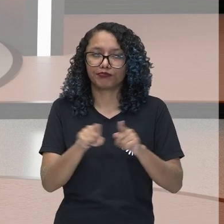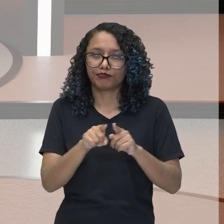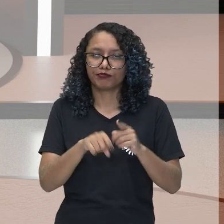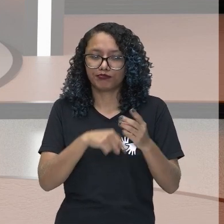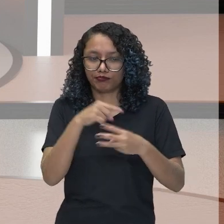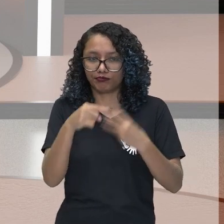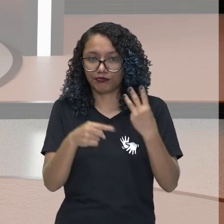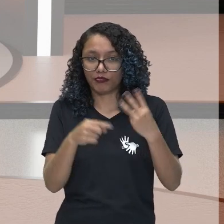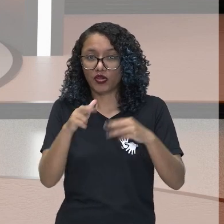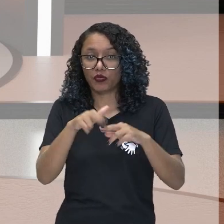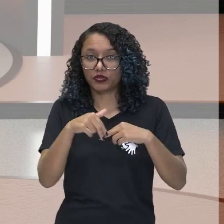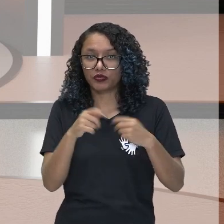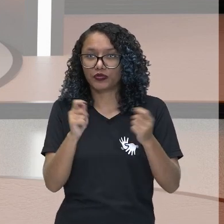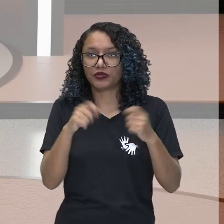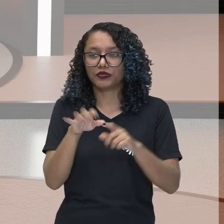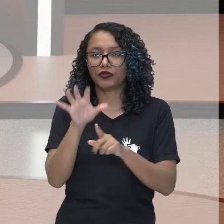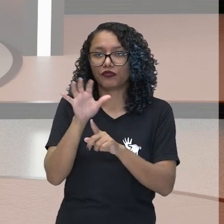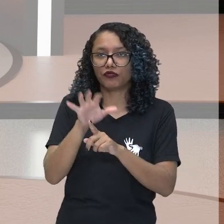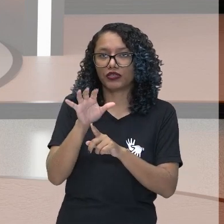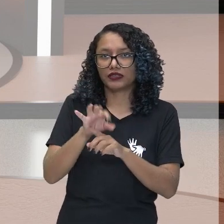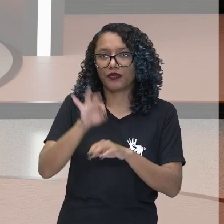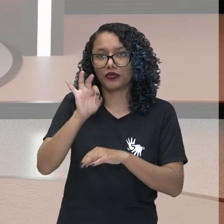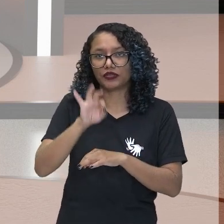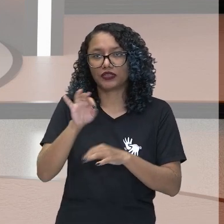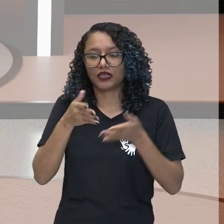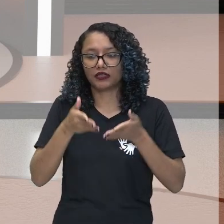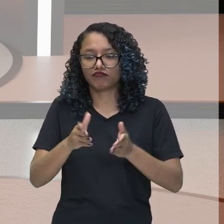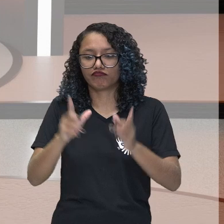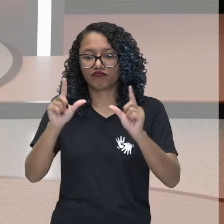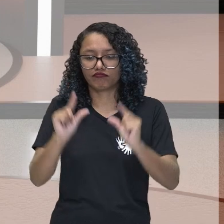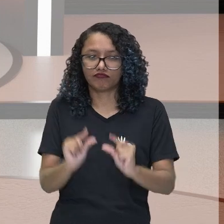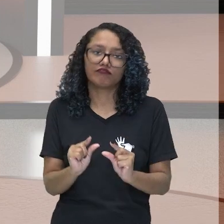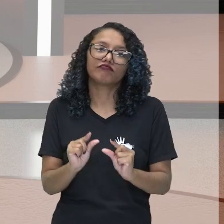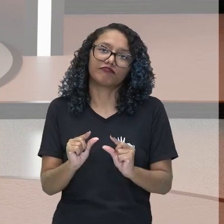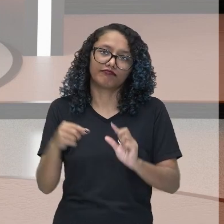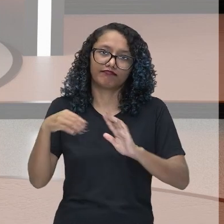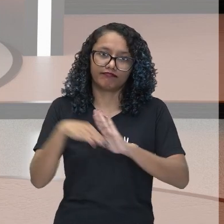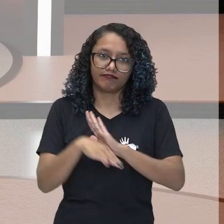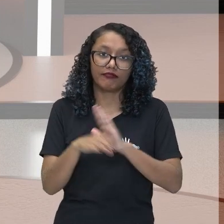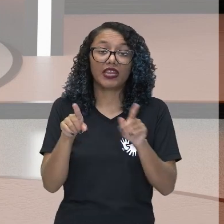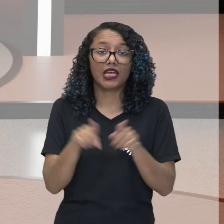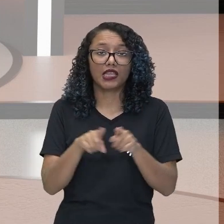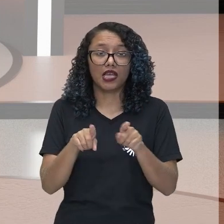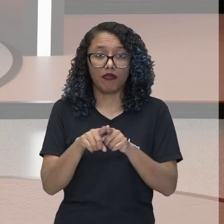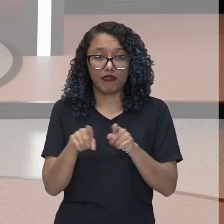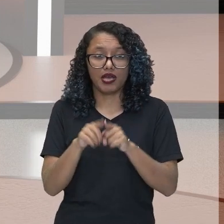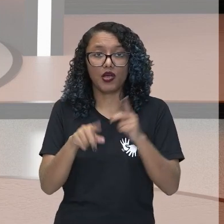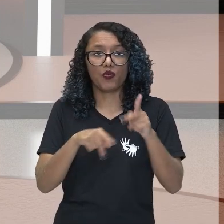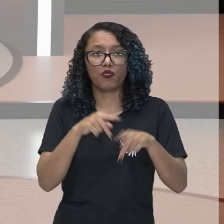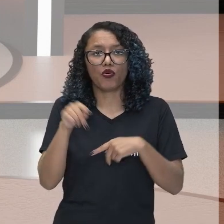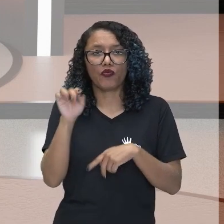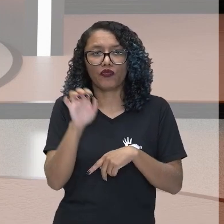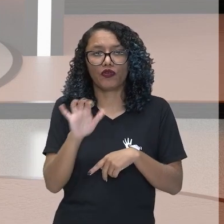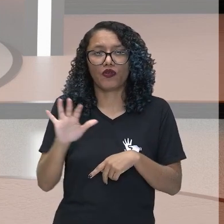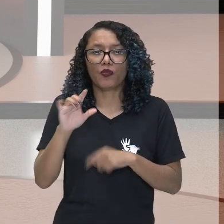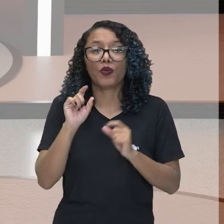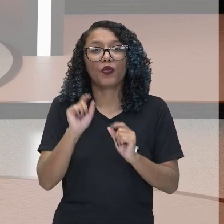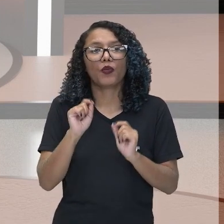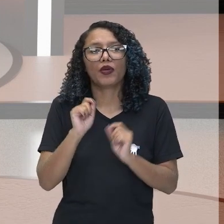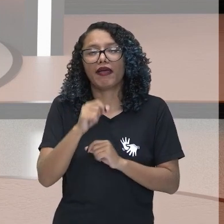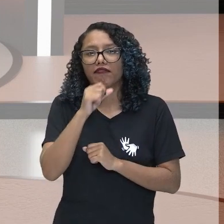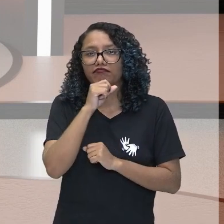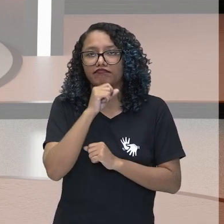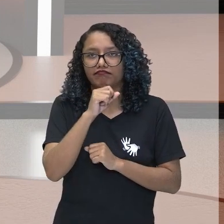taxa de natalidade, tá bom, gente? E a população europeia, né, está